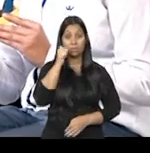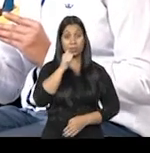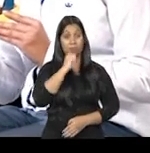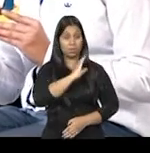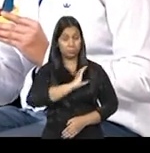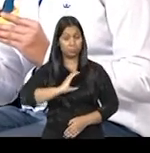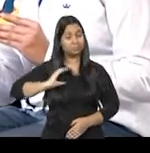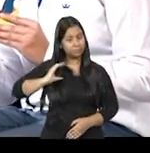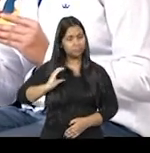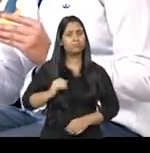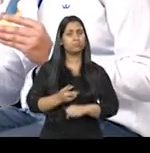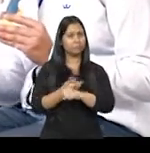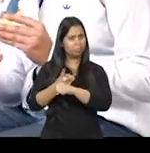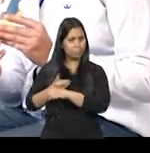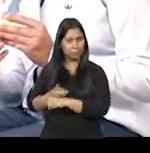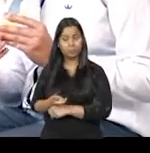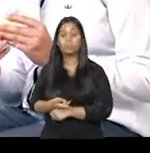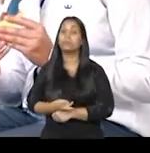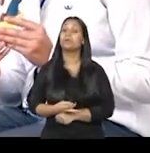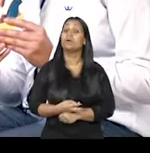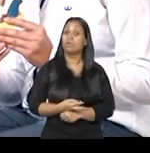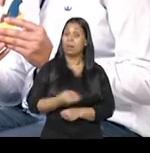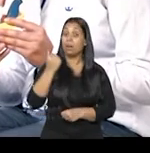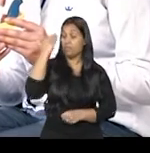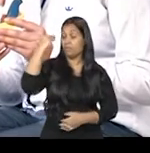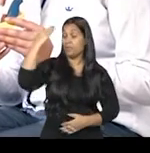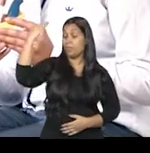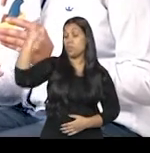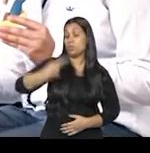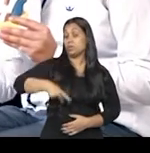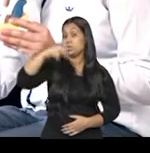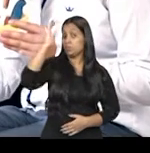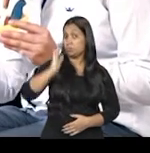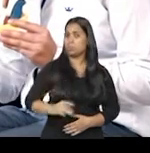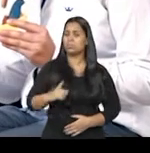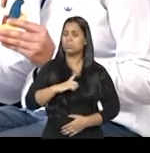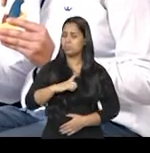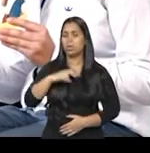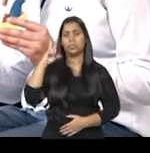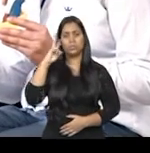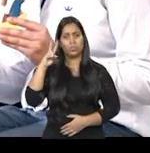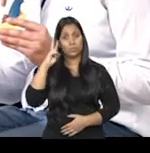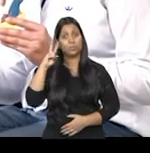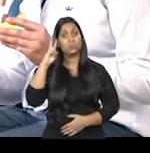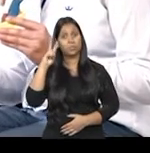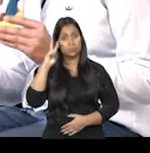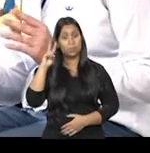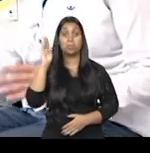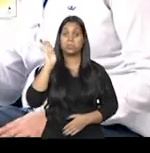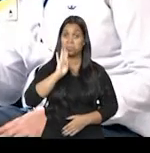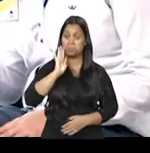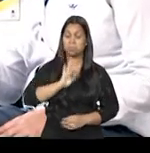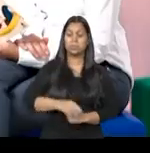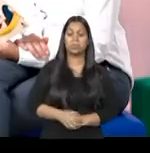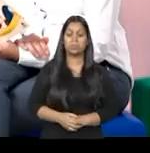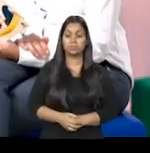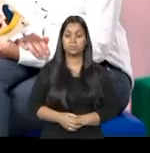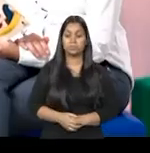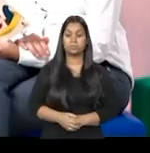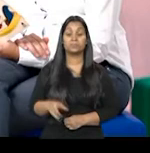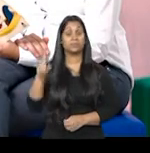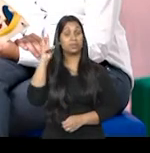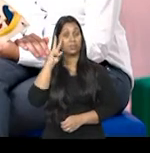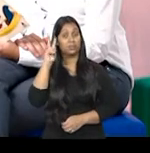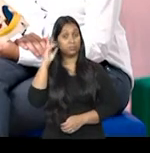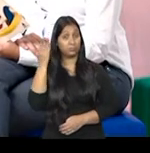escritora? Procure por aí, ela é muito famosa no Brasil e tem histórias intrigantes como esta.